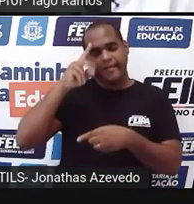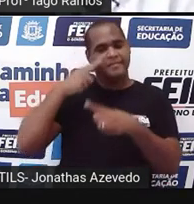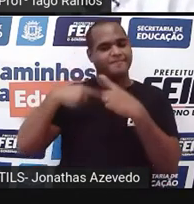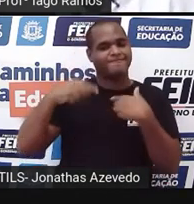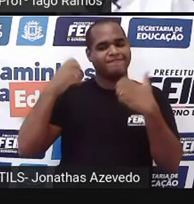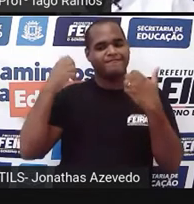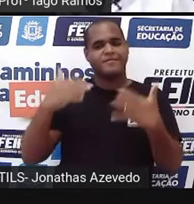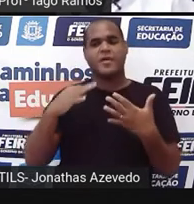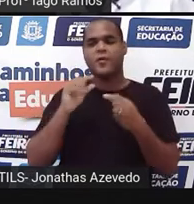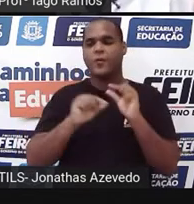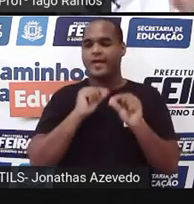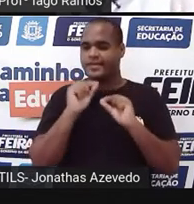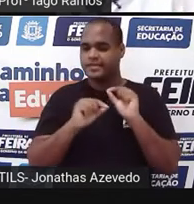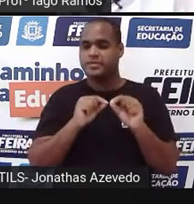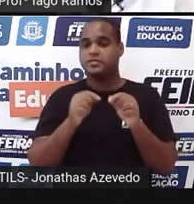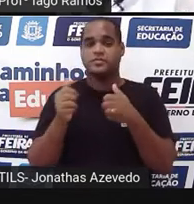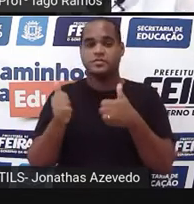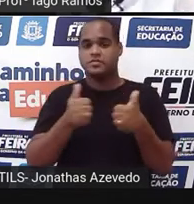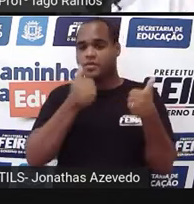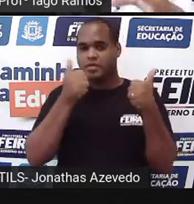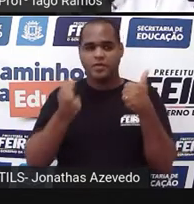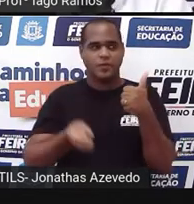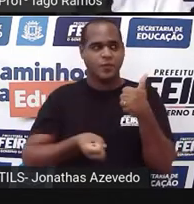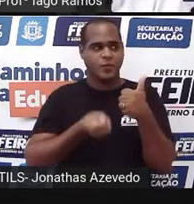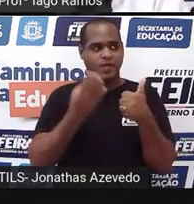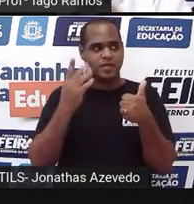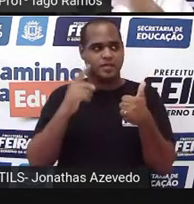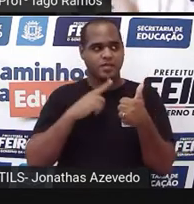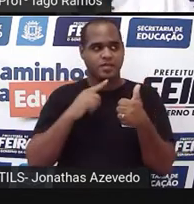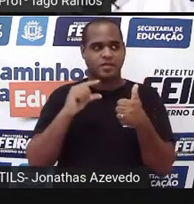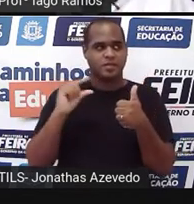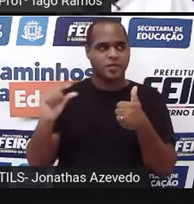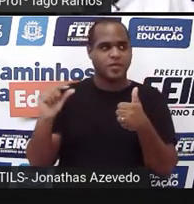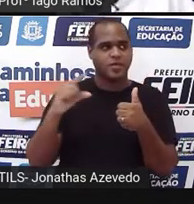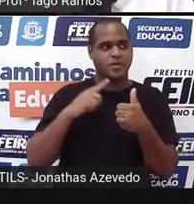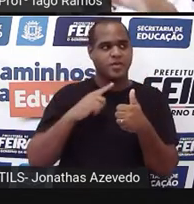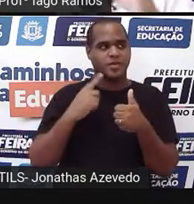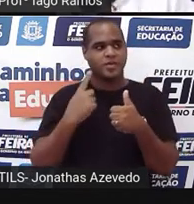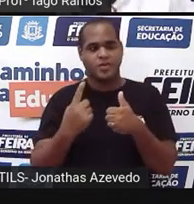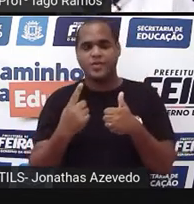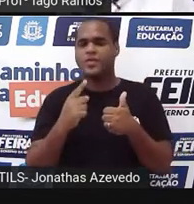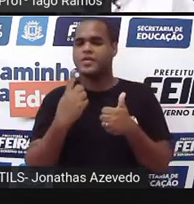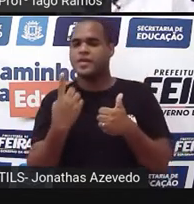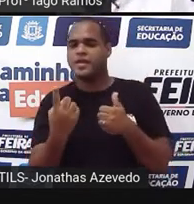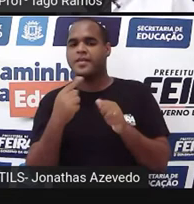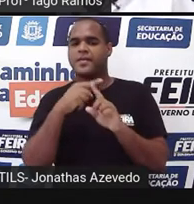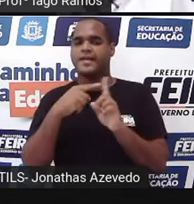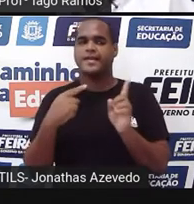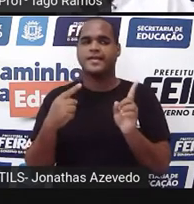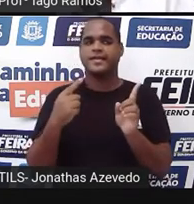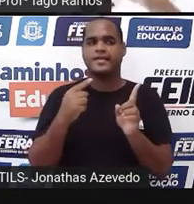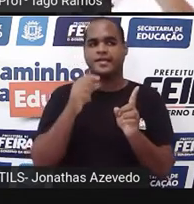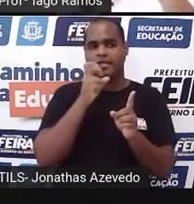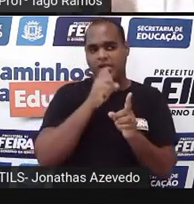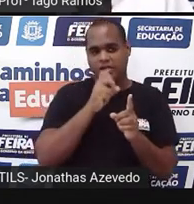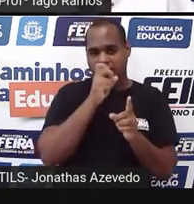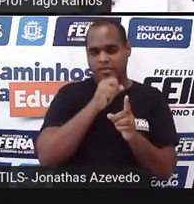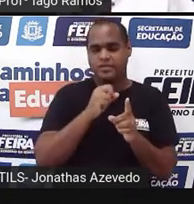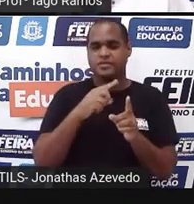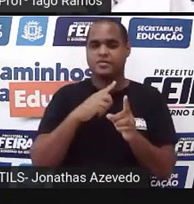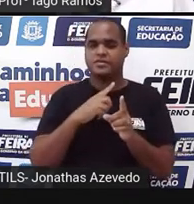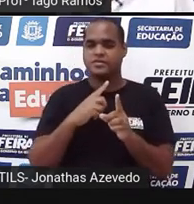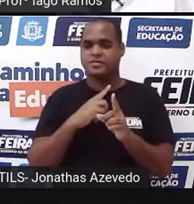falou beleza mas deu quanto pouco para um vermelho metade para 2 laranja